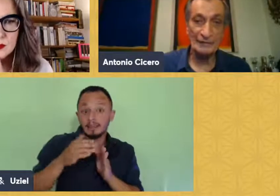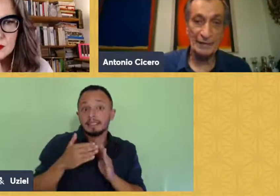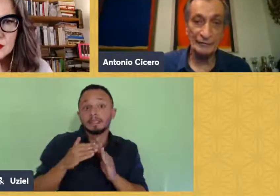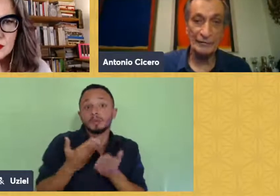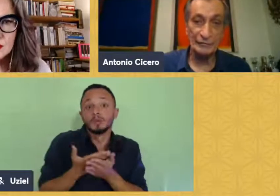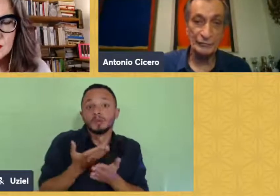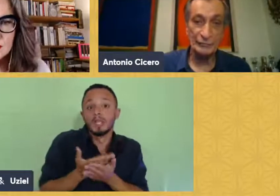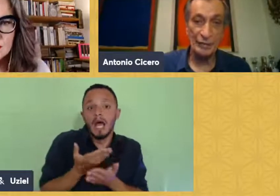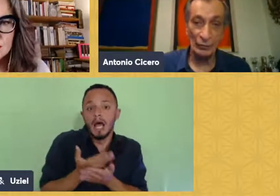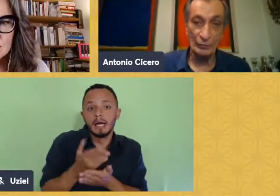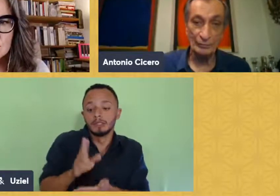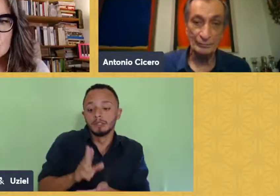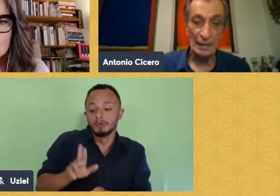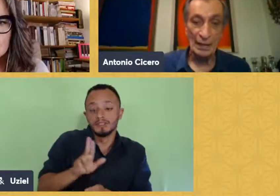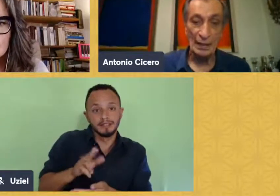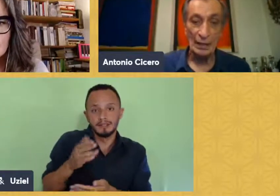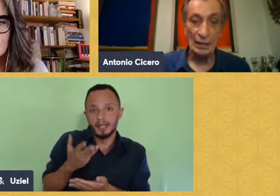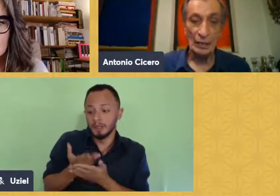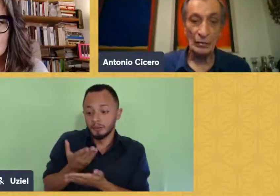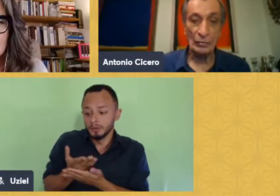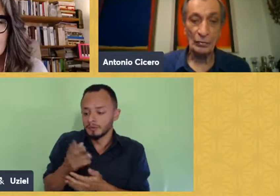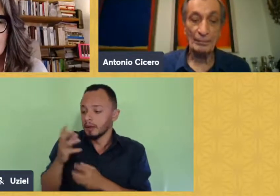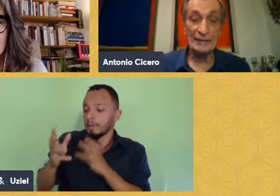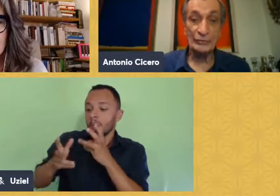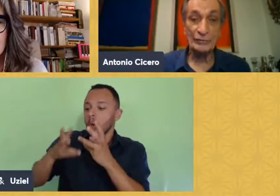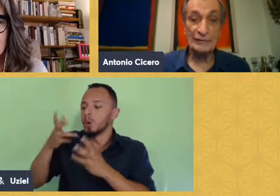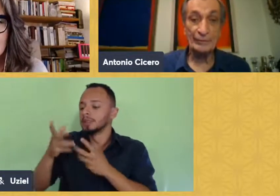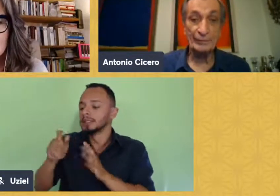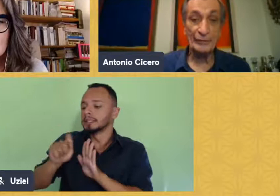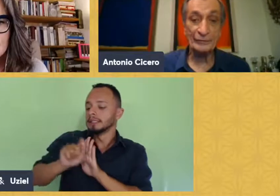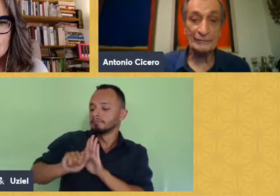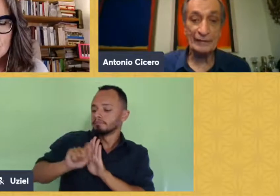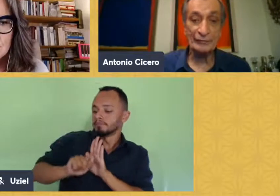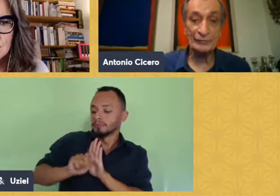não pensava nisso, não. Mas eu